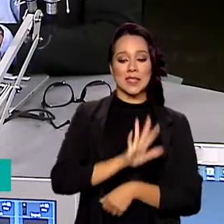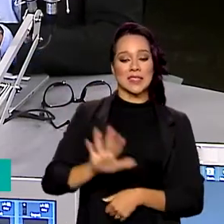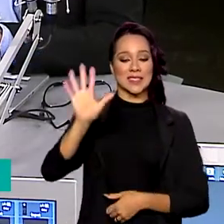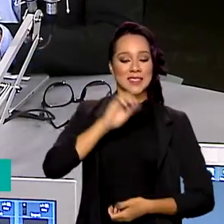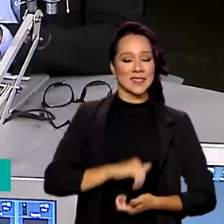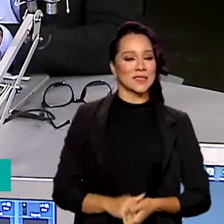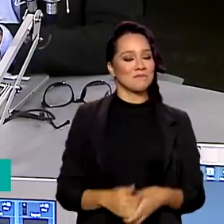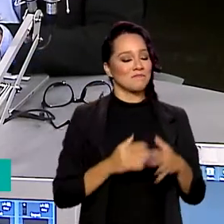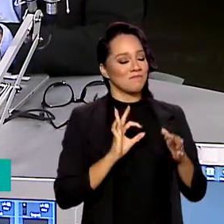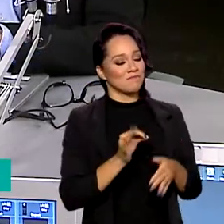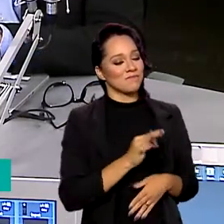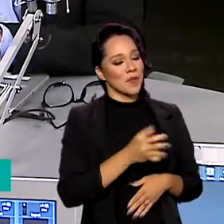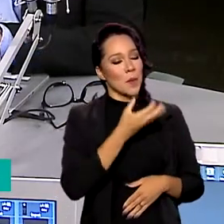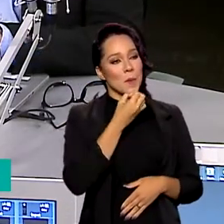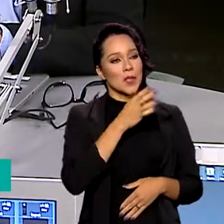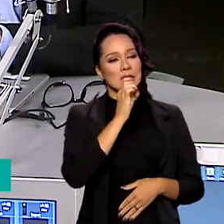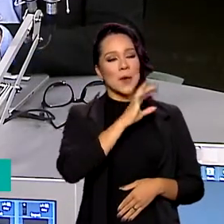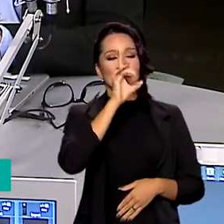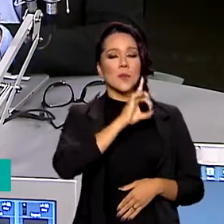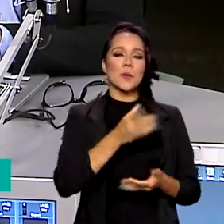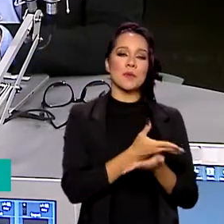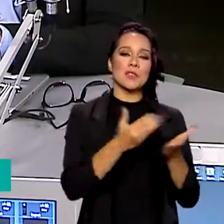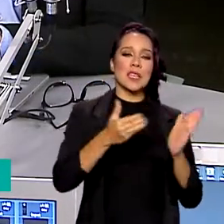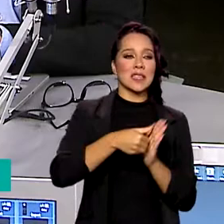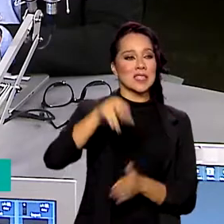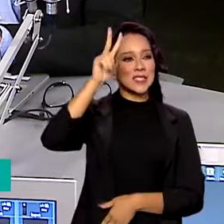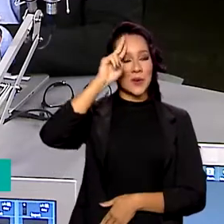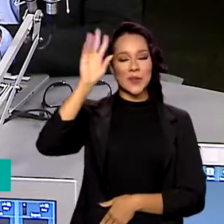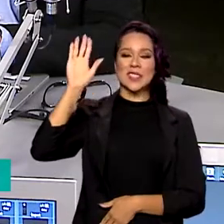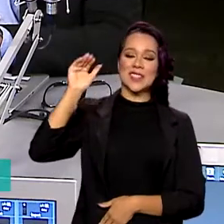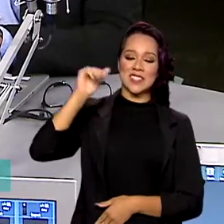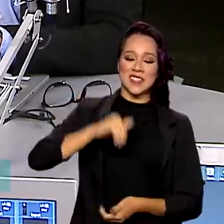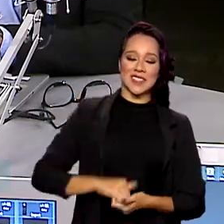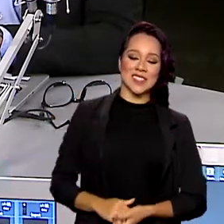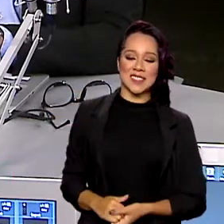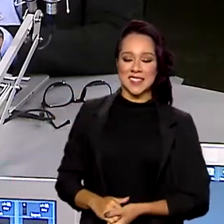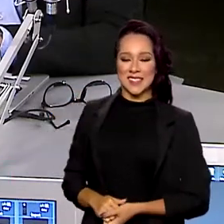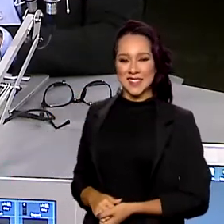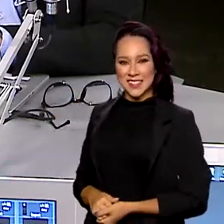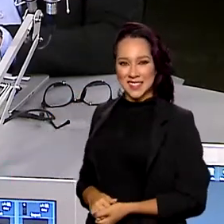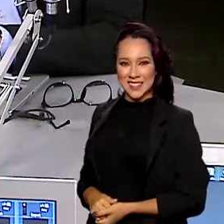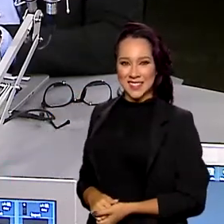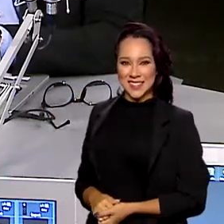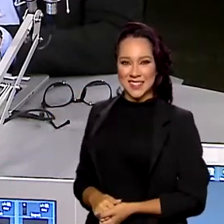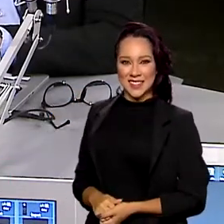RN é isso um ótimo fim de semana para você e até segunda tchau tchau